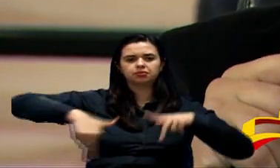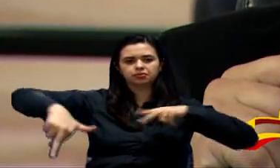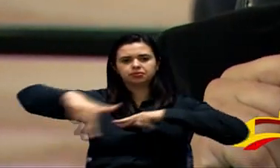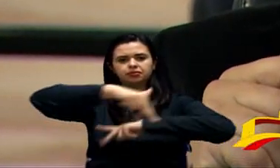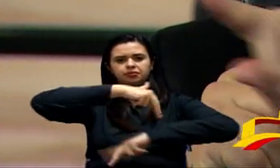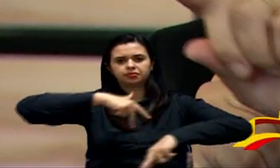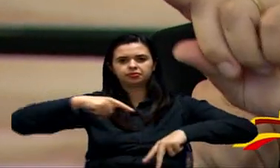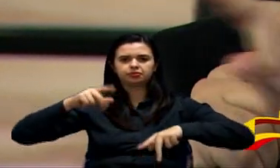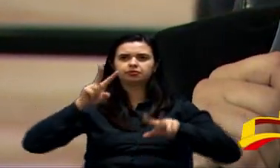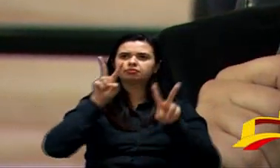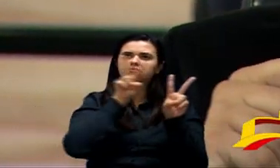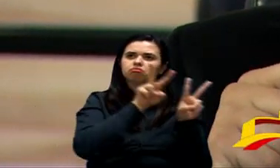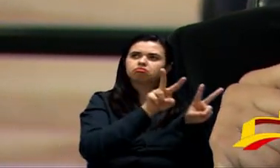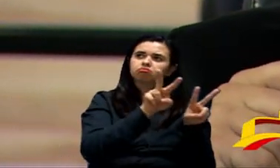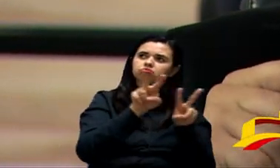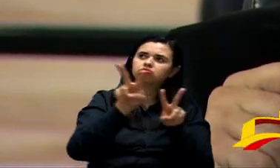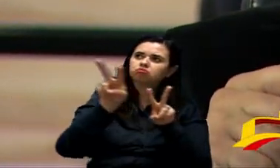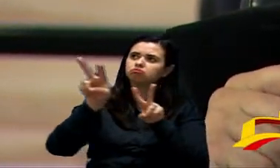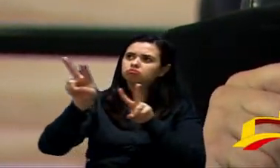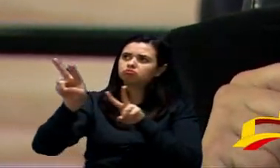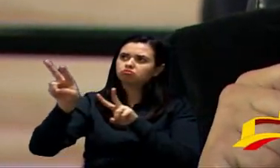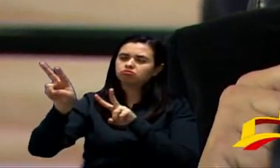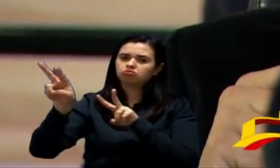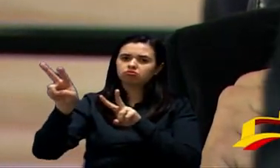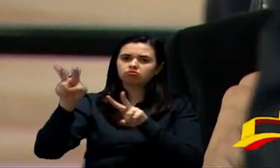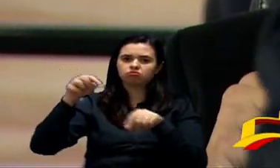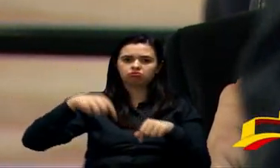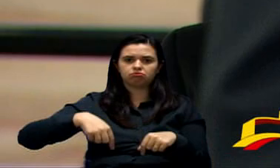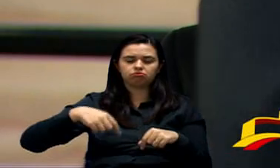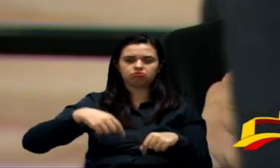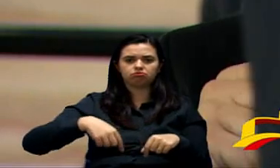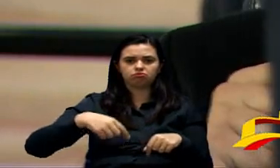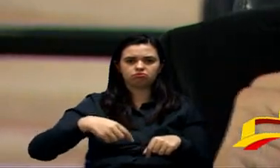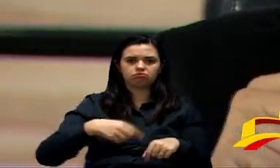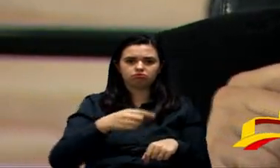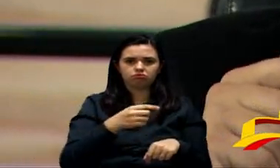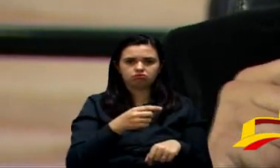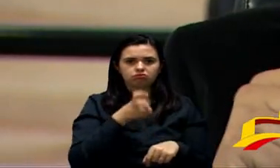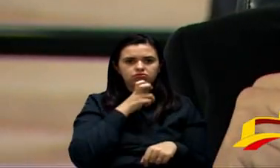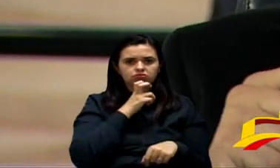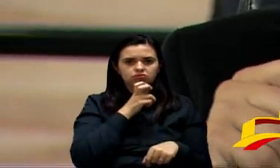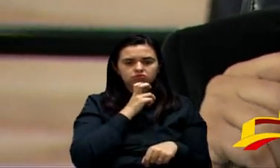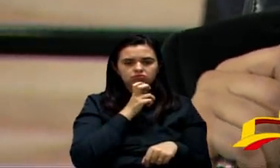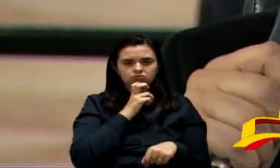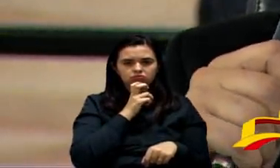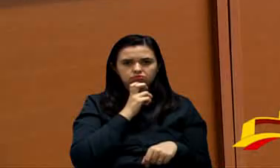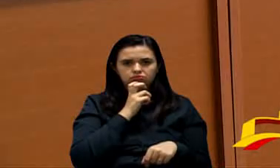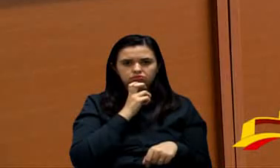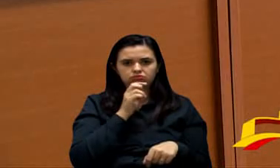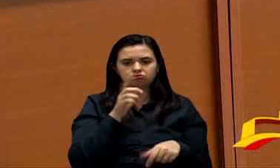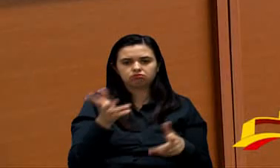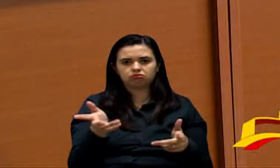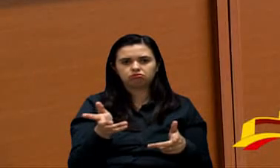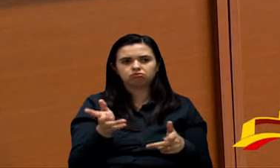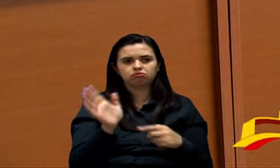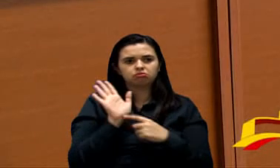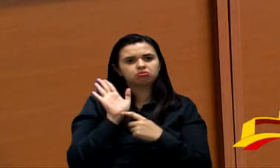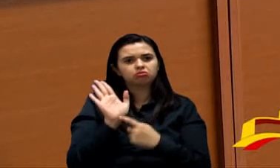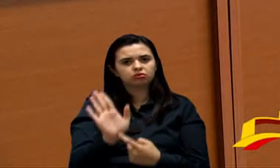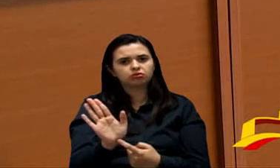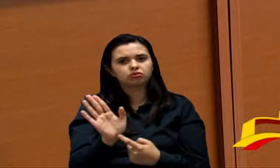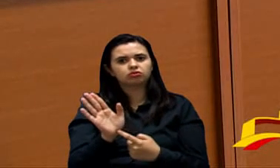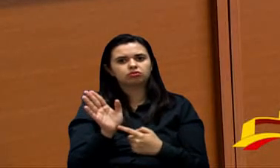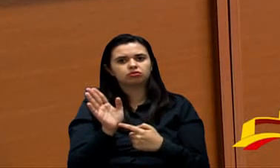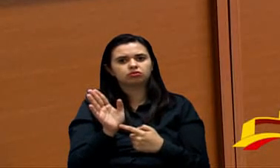vai lá no YouTube, você vê os vídeos de Sorocaba, de turistas que vieram aqui, eles não destacam qualquer lugar, destacam onde chamou atenção. Locais tem